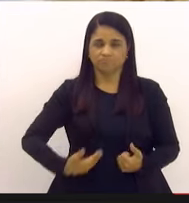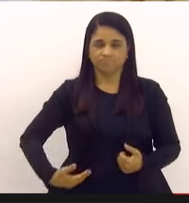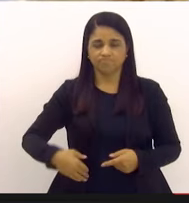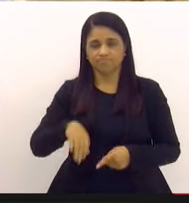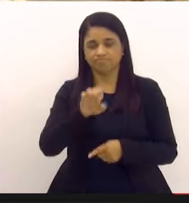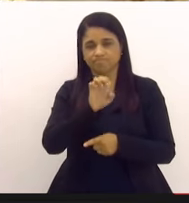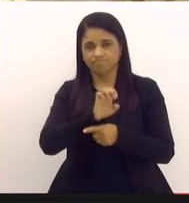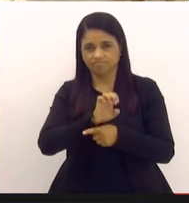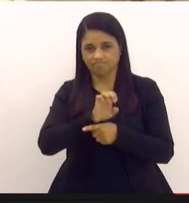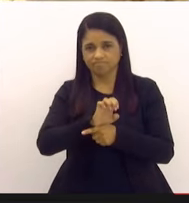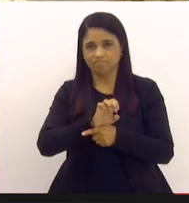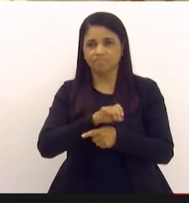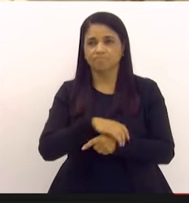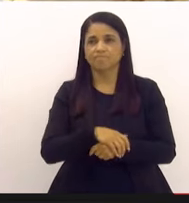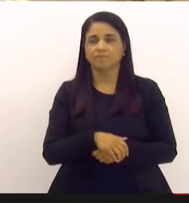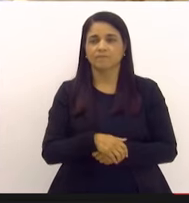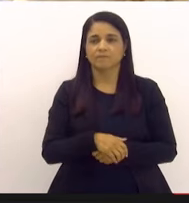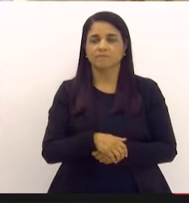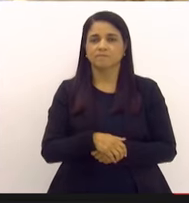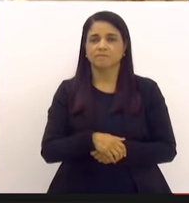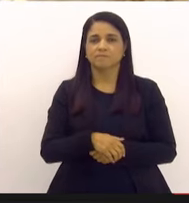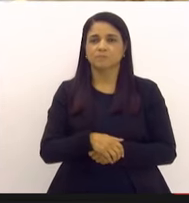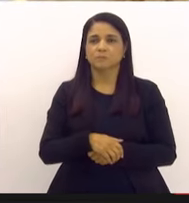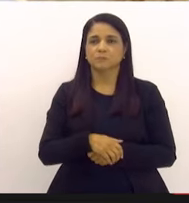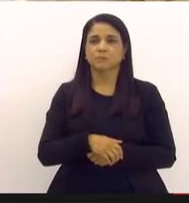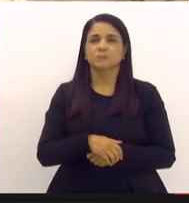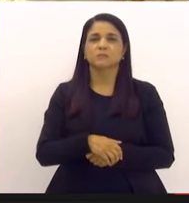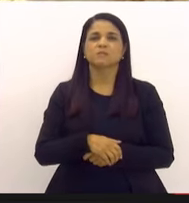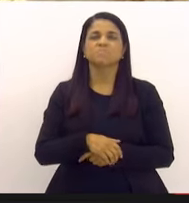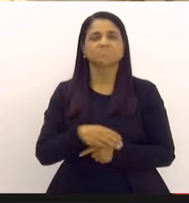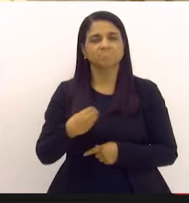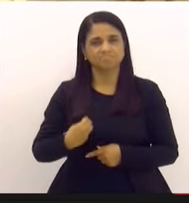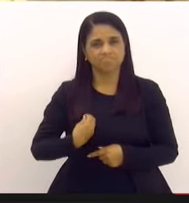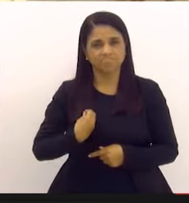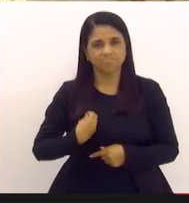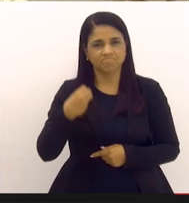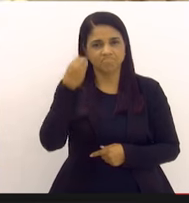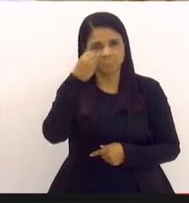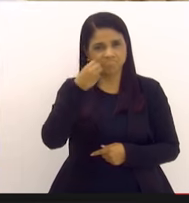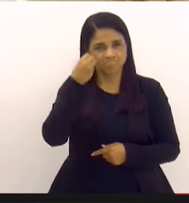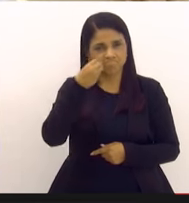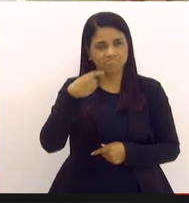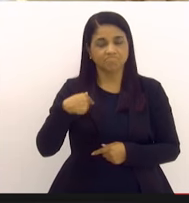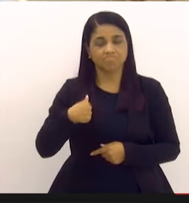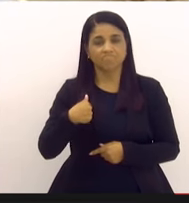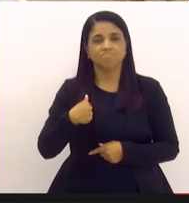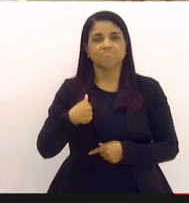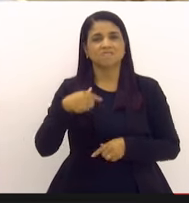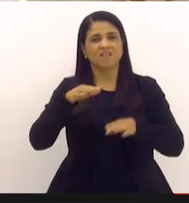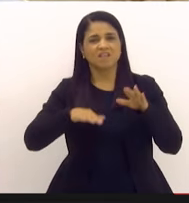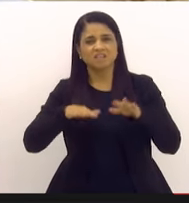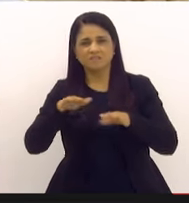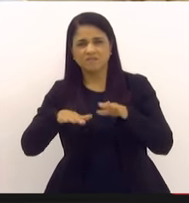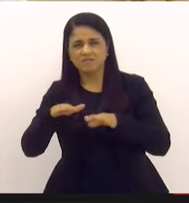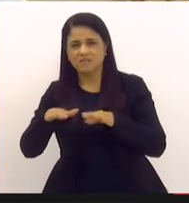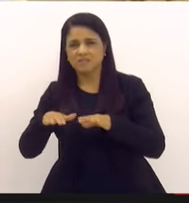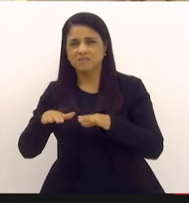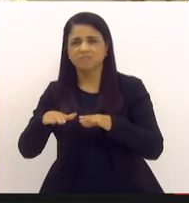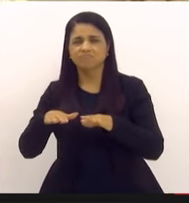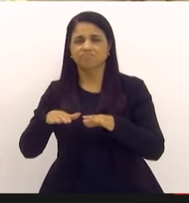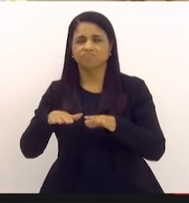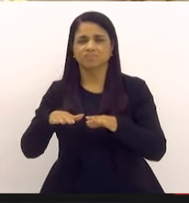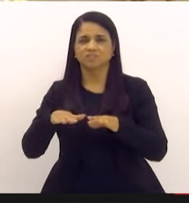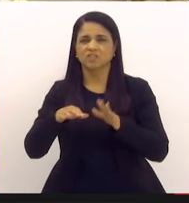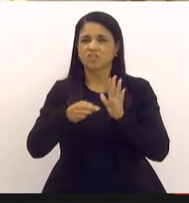Janeiro vivencia situações que muitas das vezes têm sido alvo